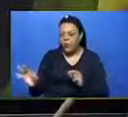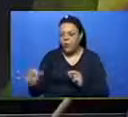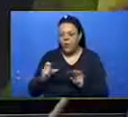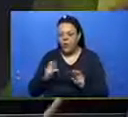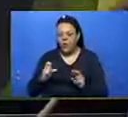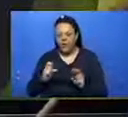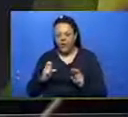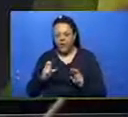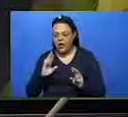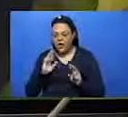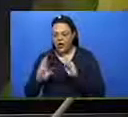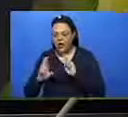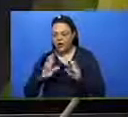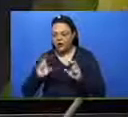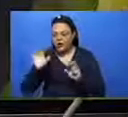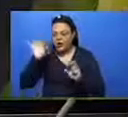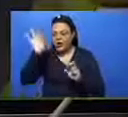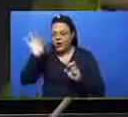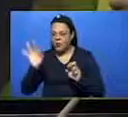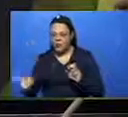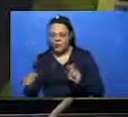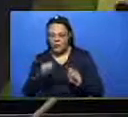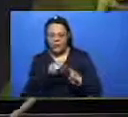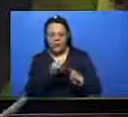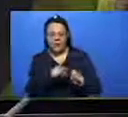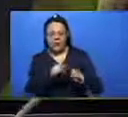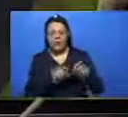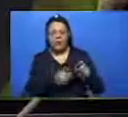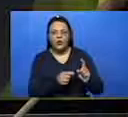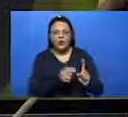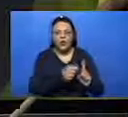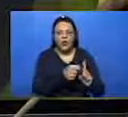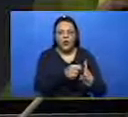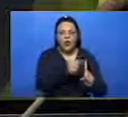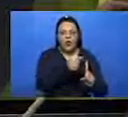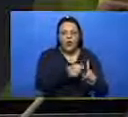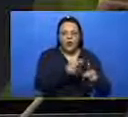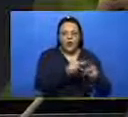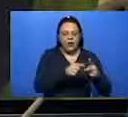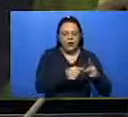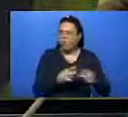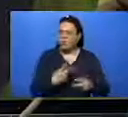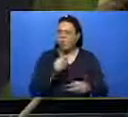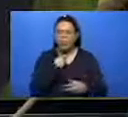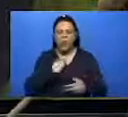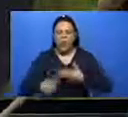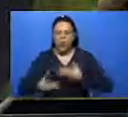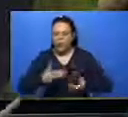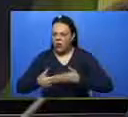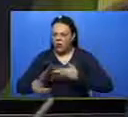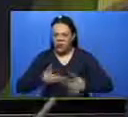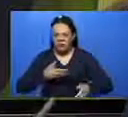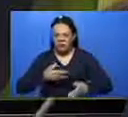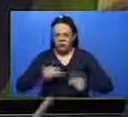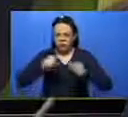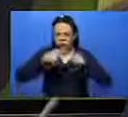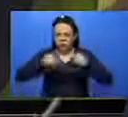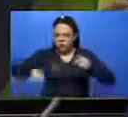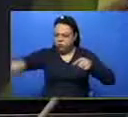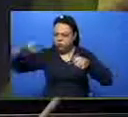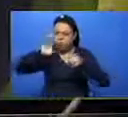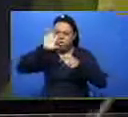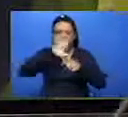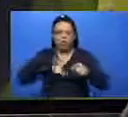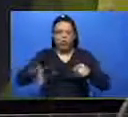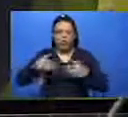entre a porcentagem e o graus. Não é só fazer de qualquer tamanho lá e colocar a porcentagem,